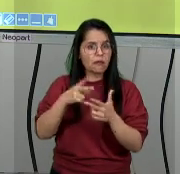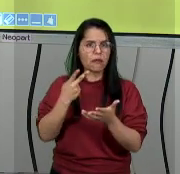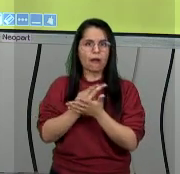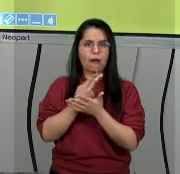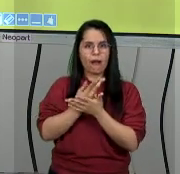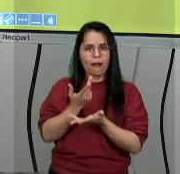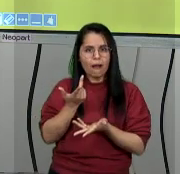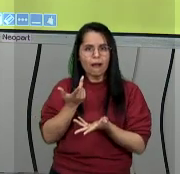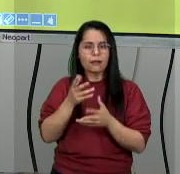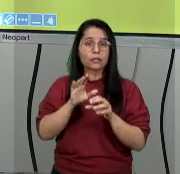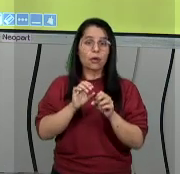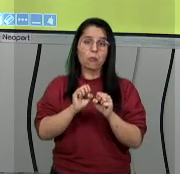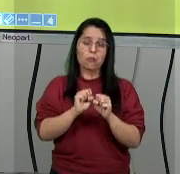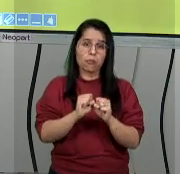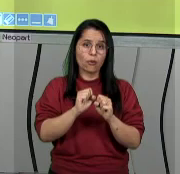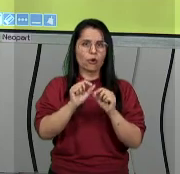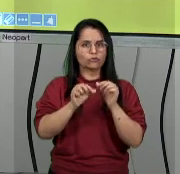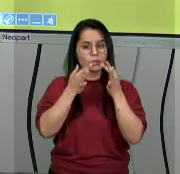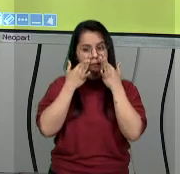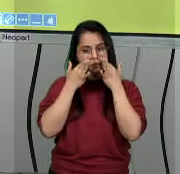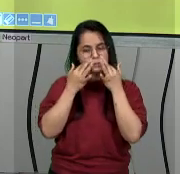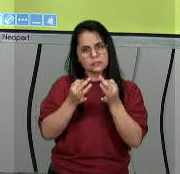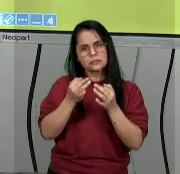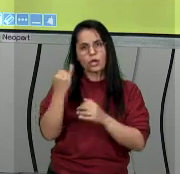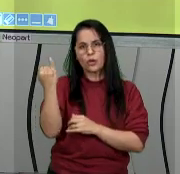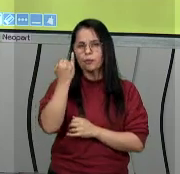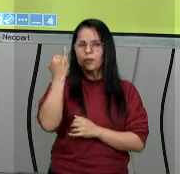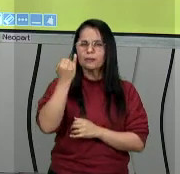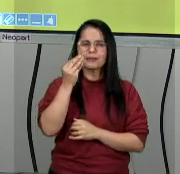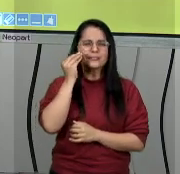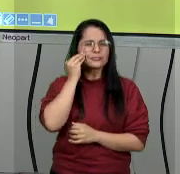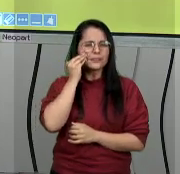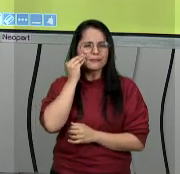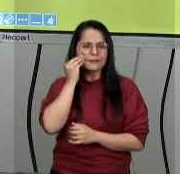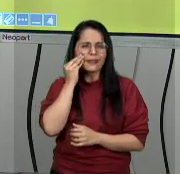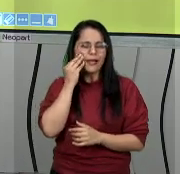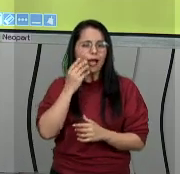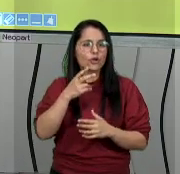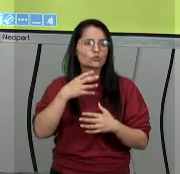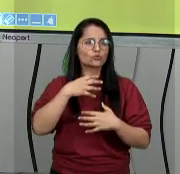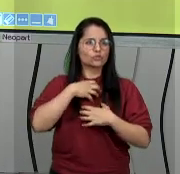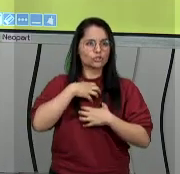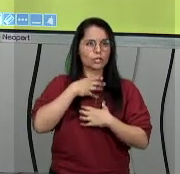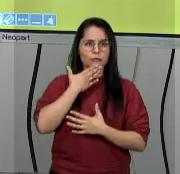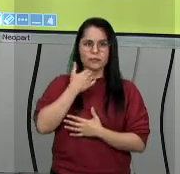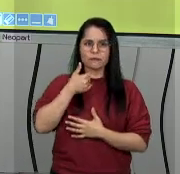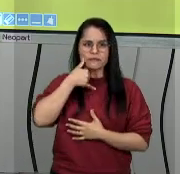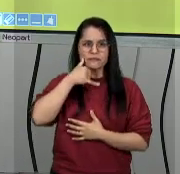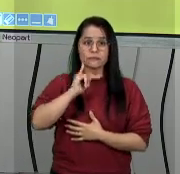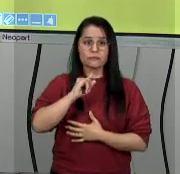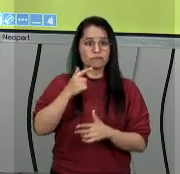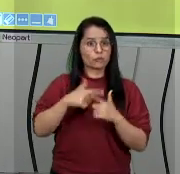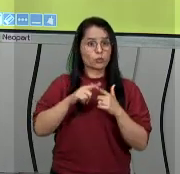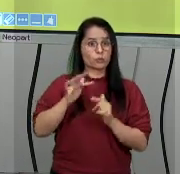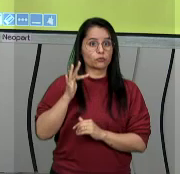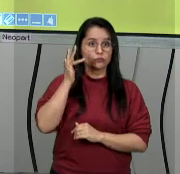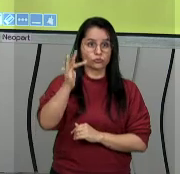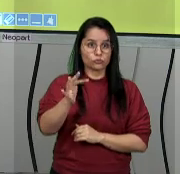for uma questão de má postura, é importante a gente tentar corrigir a nossa postura para evitar problemas